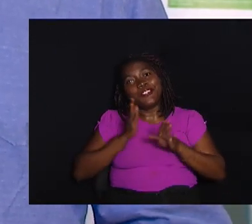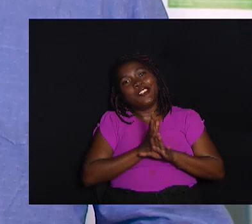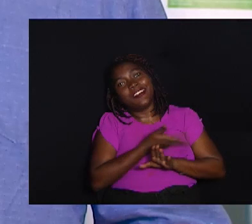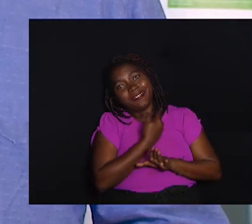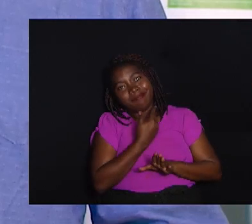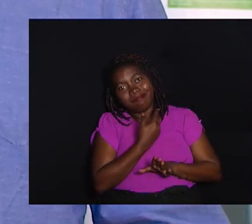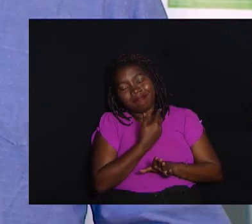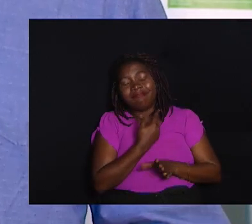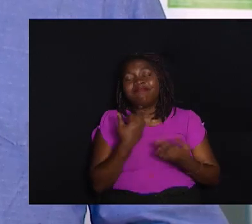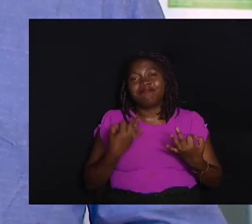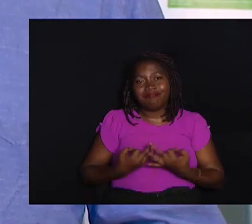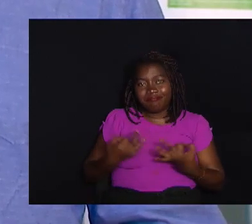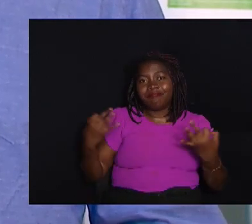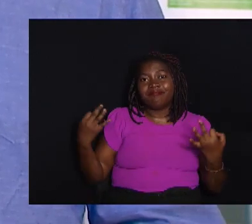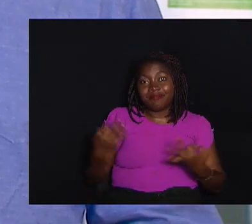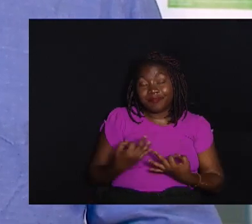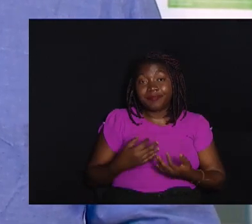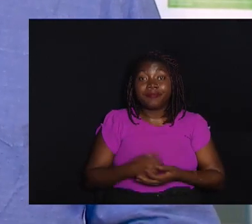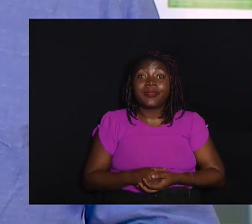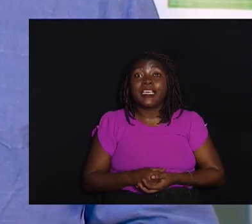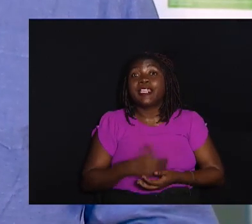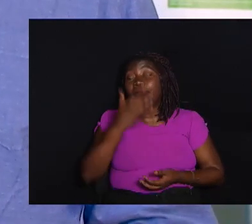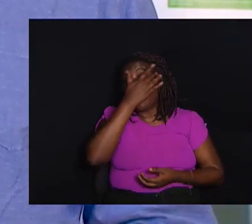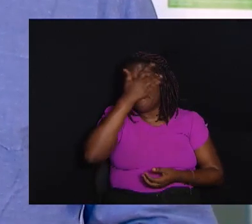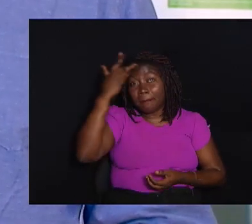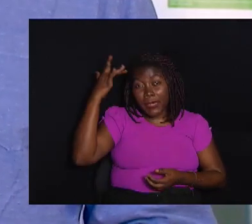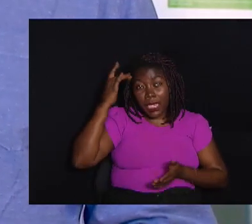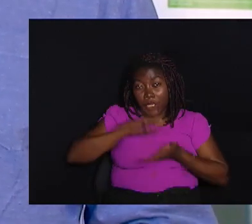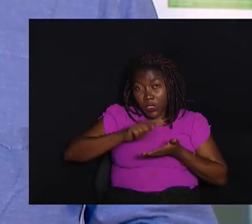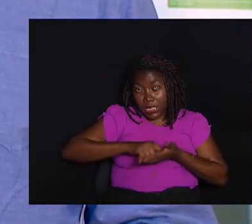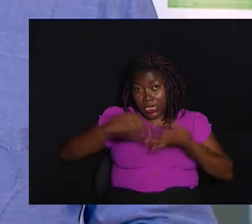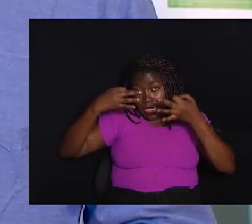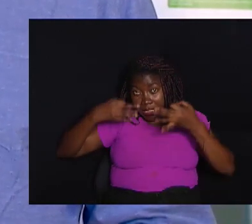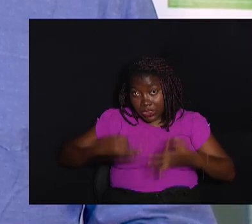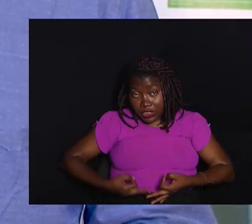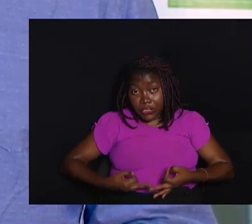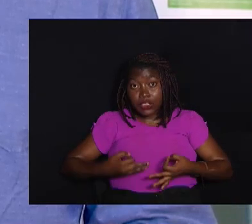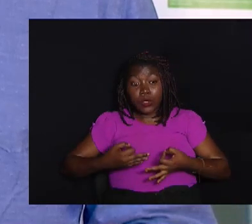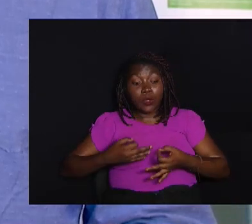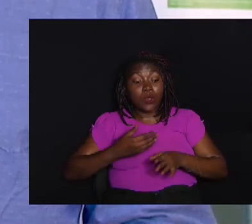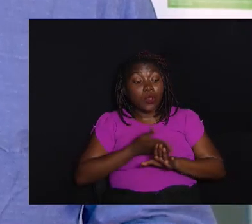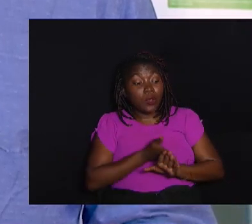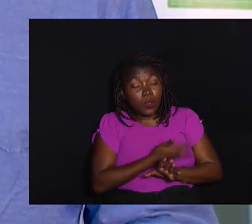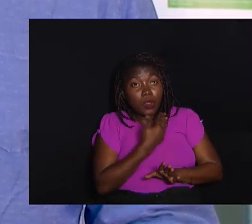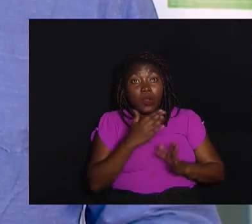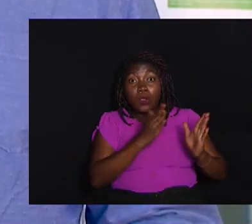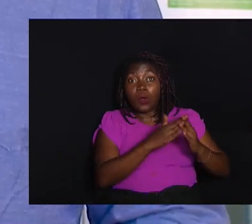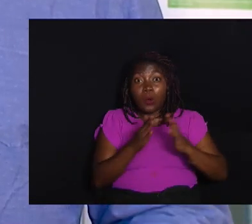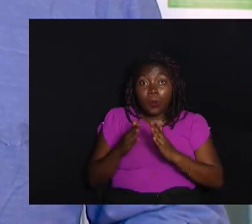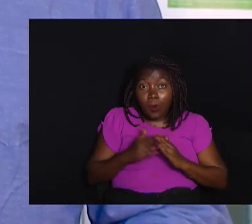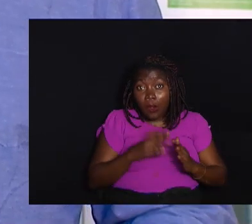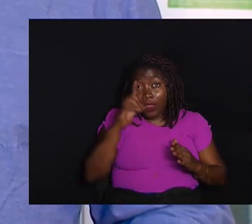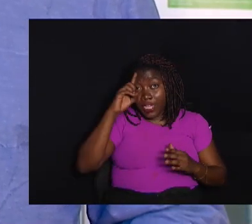como. Perfeito. Para o pessoal notar certinho, então, vencimento de imóveis não residenciais no dia 25 de janeiro